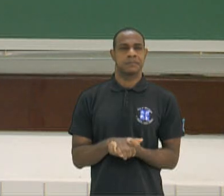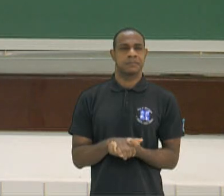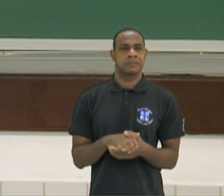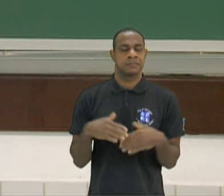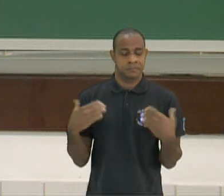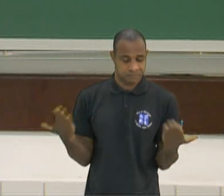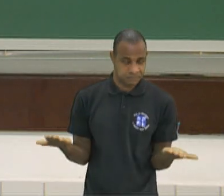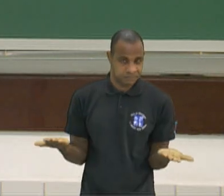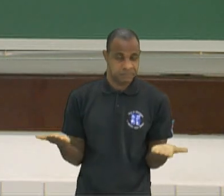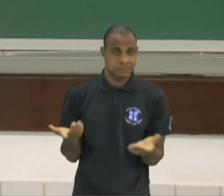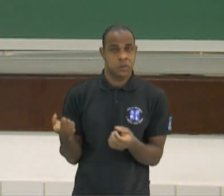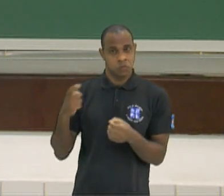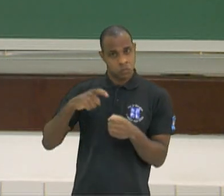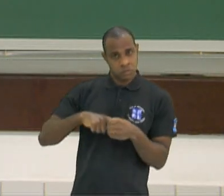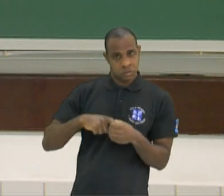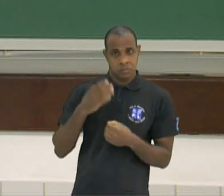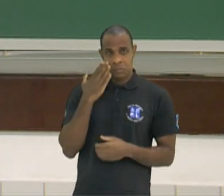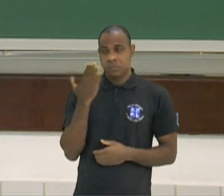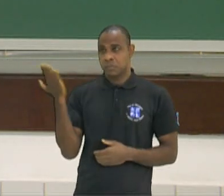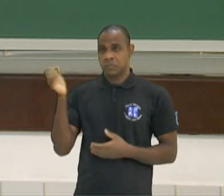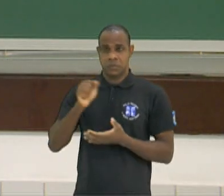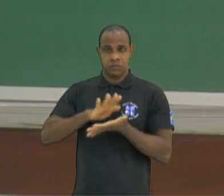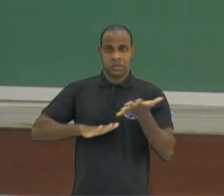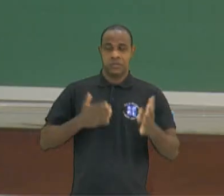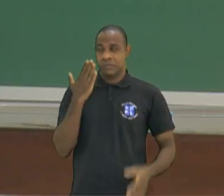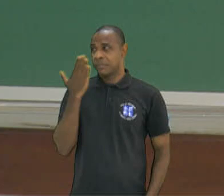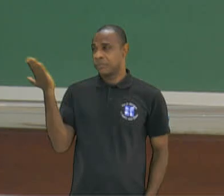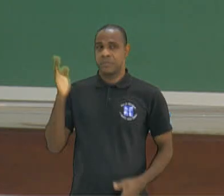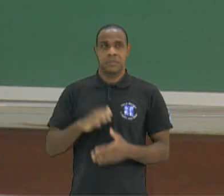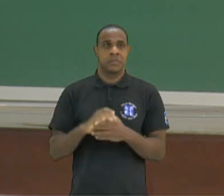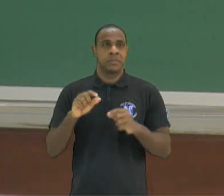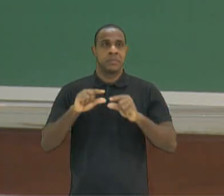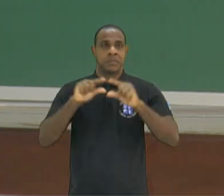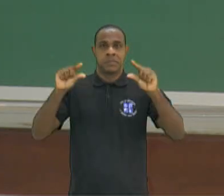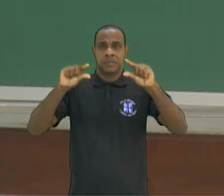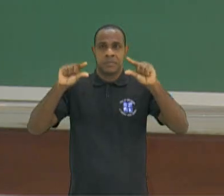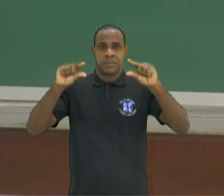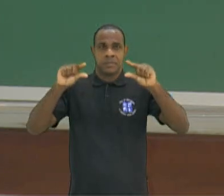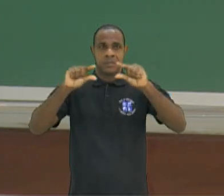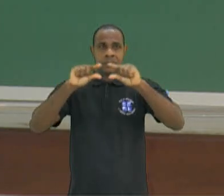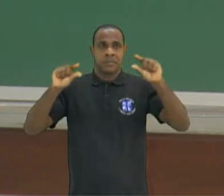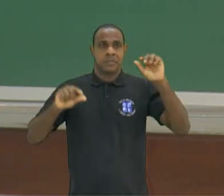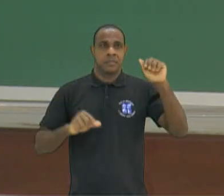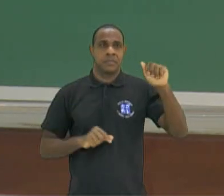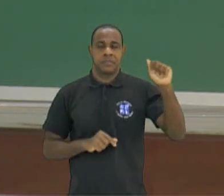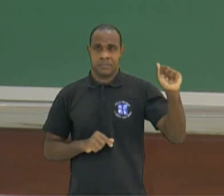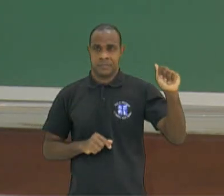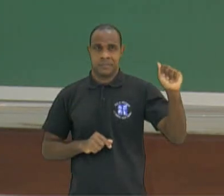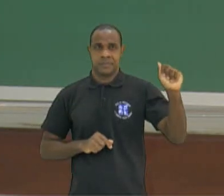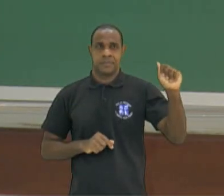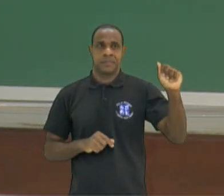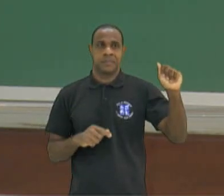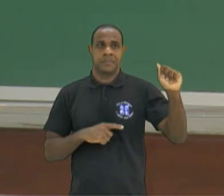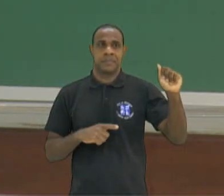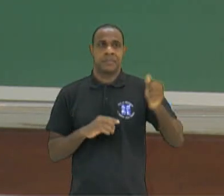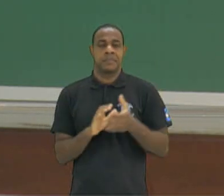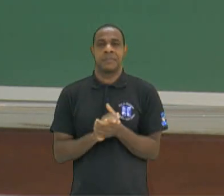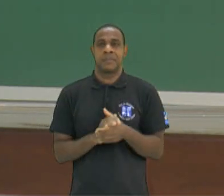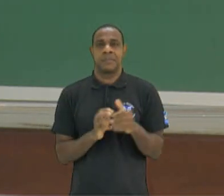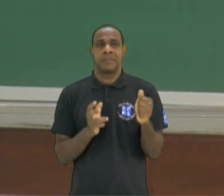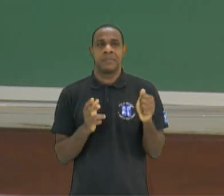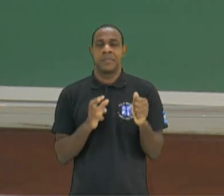Olha lá, pessoal. Retornando às nossas atividades, na primeira frase, move your body to control your screen character, it's a